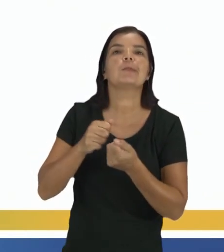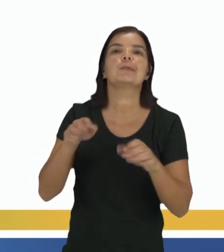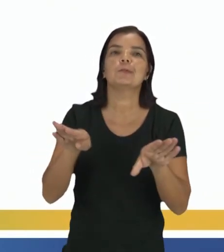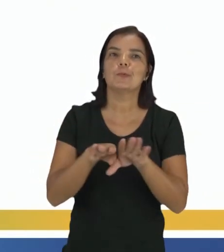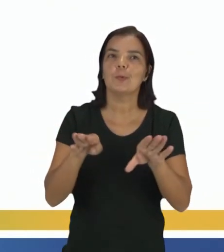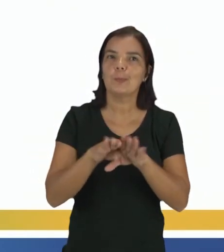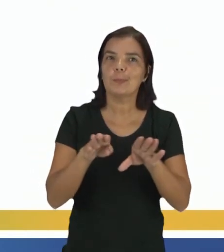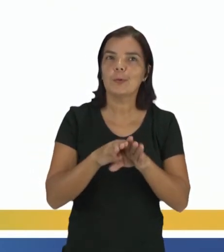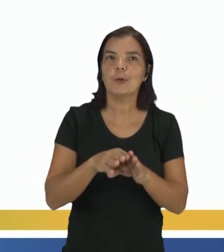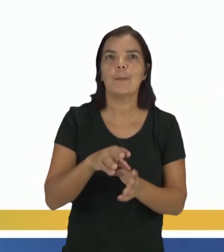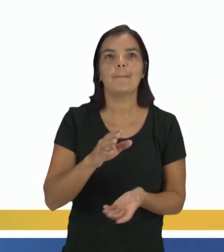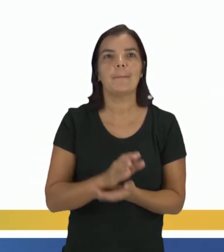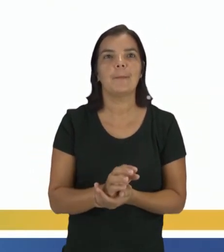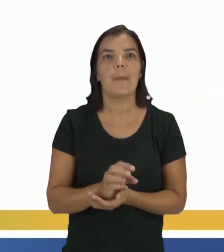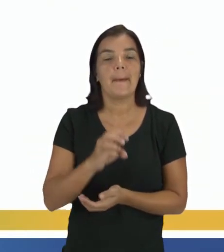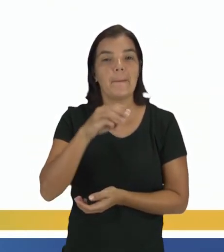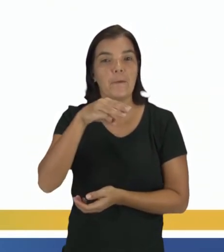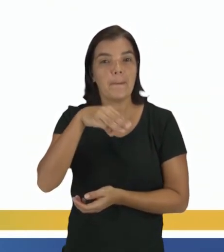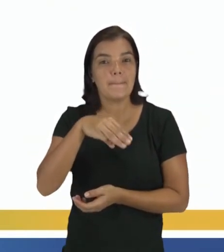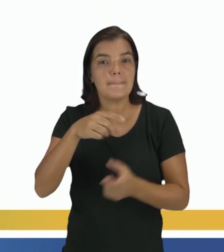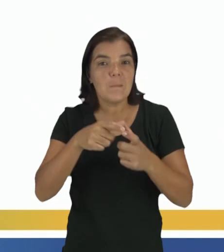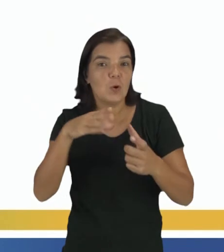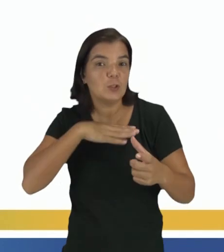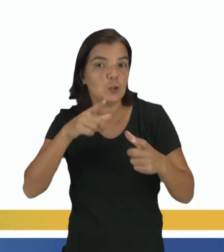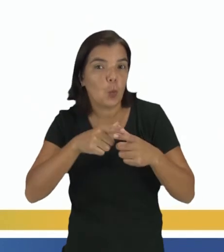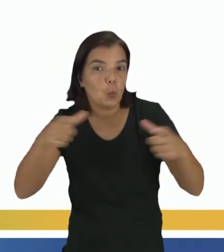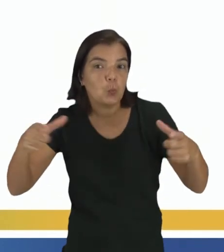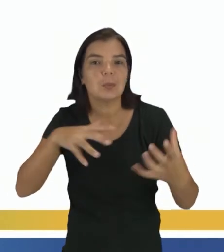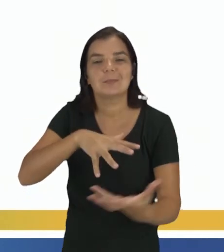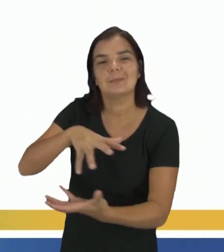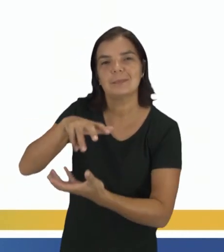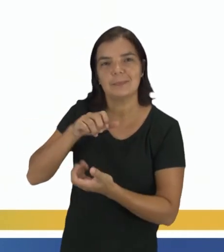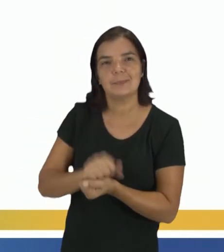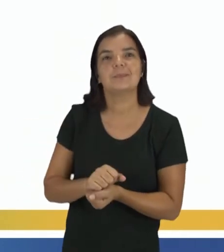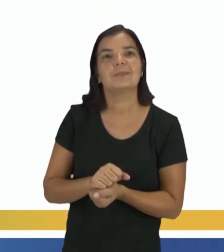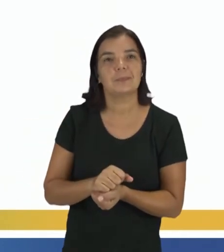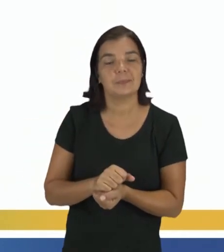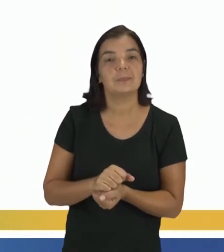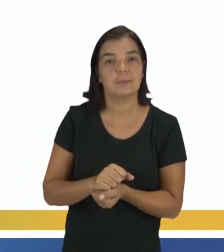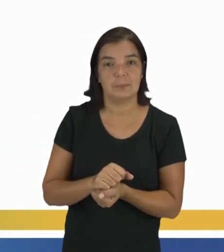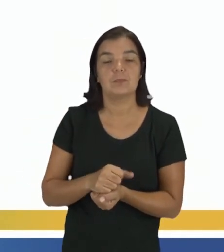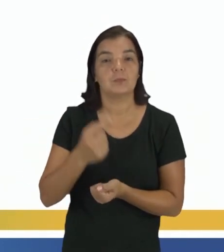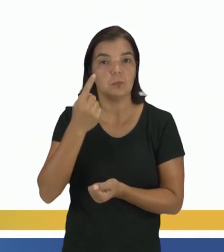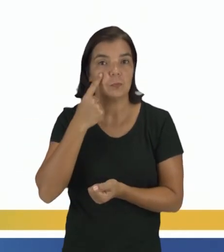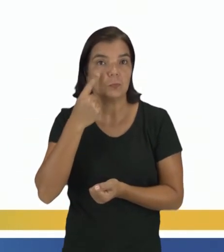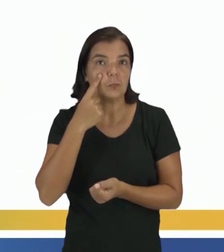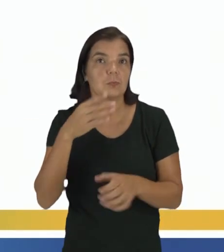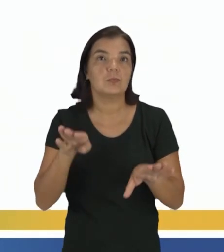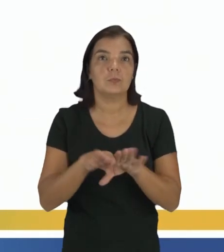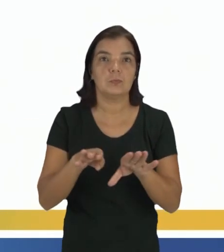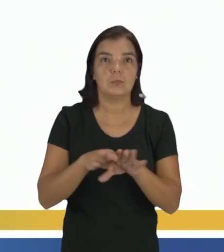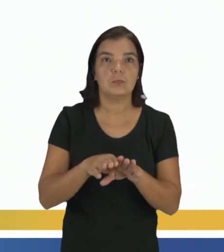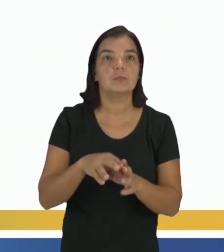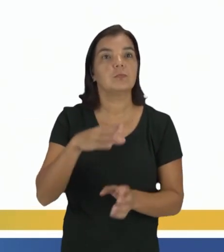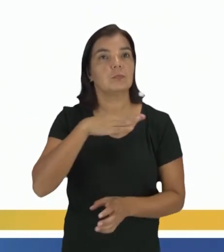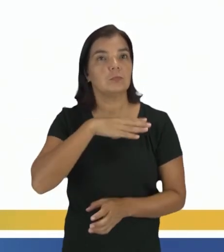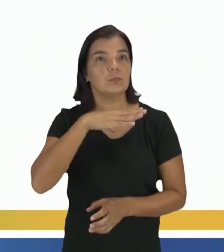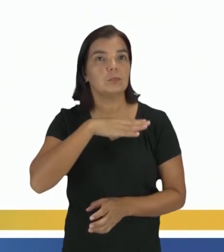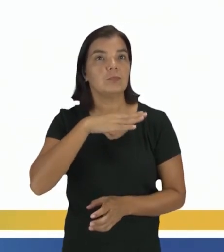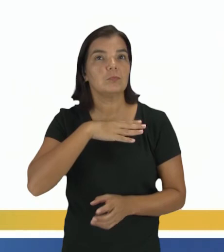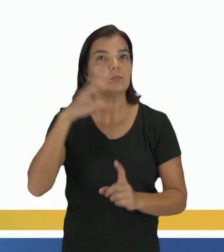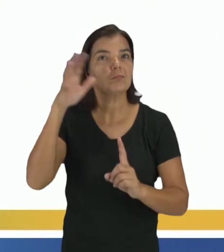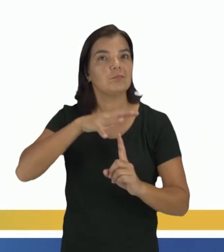são chamadas de metrópoles mundiais. Então, essas cidades globais ou metrópoles mundiais são cidades que elas têm